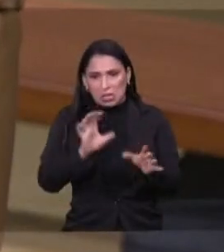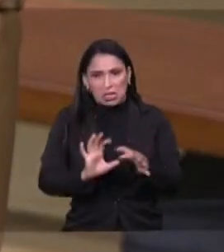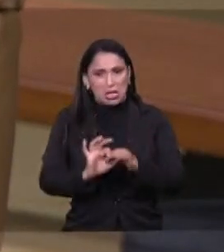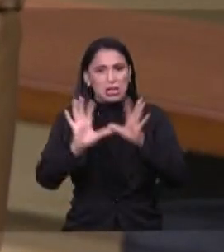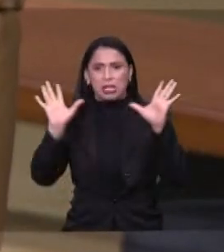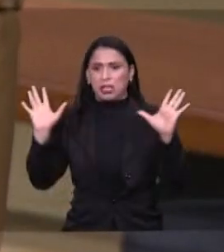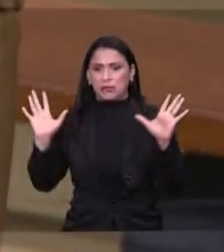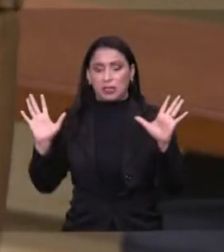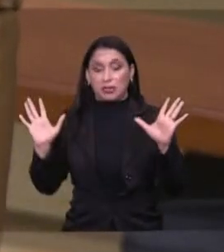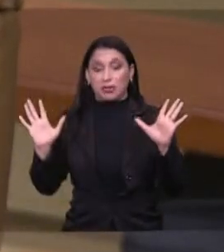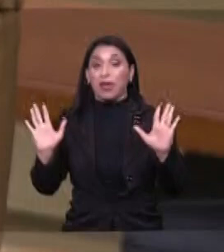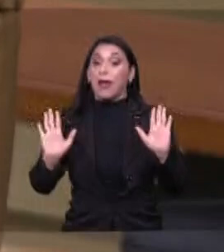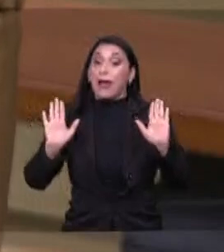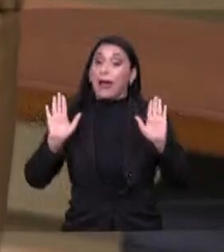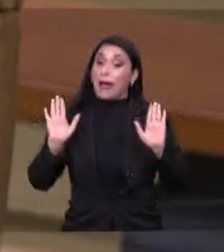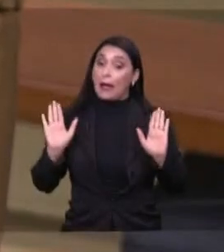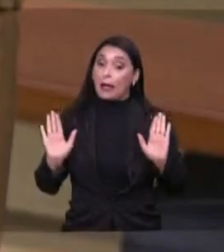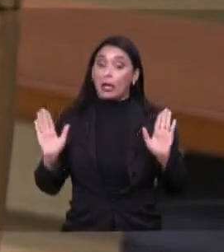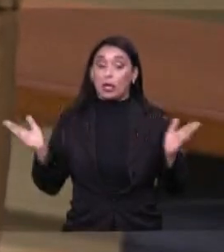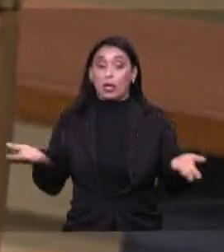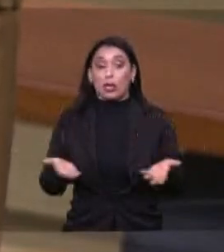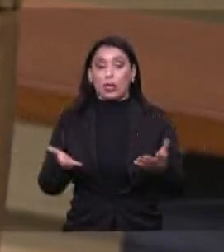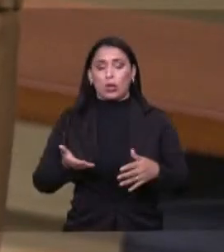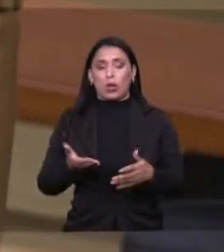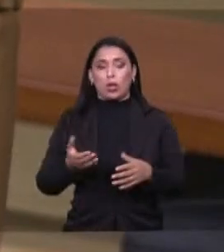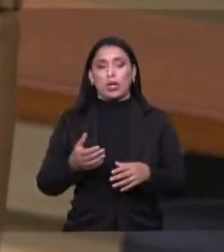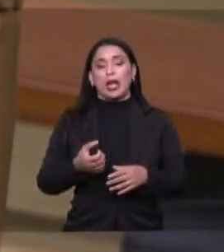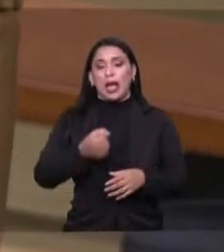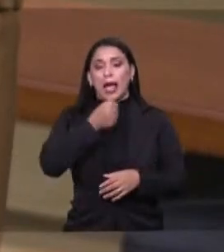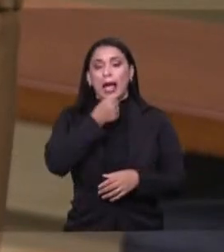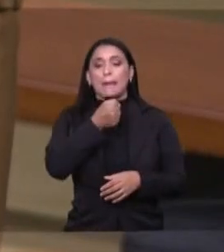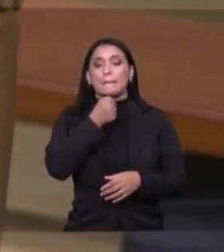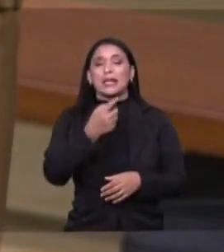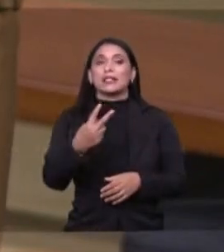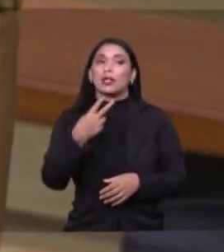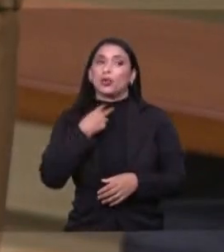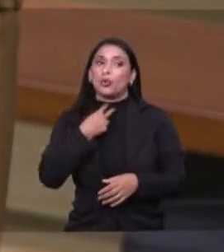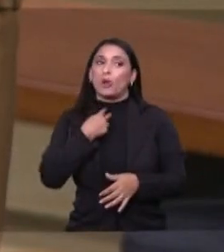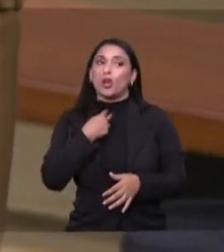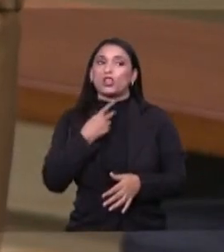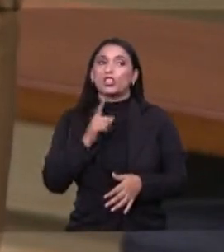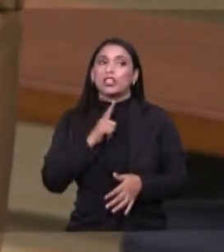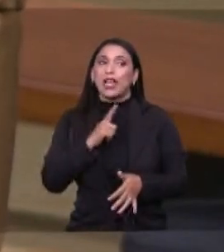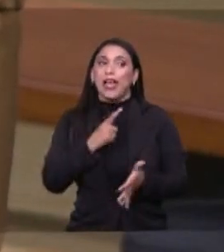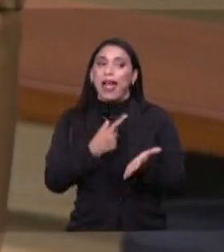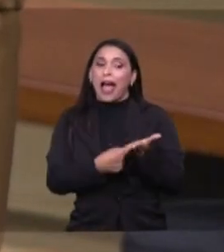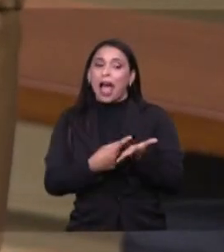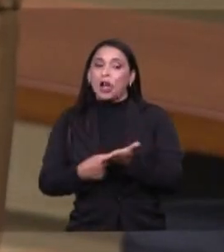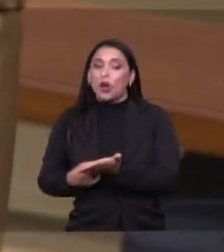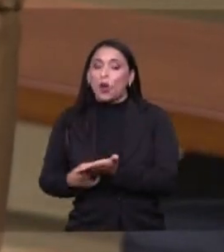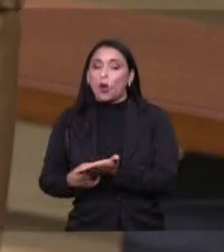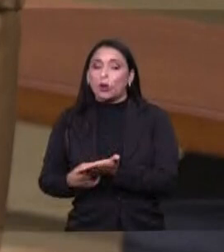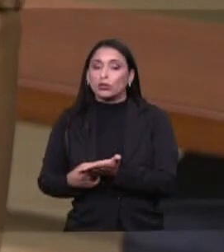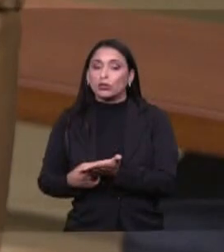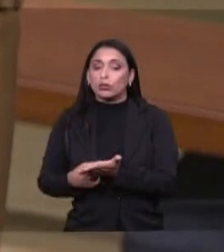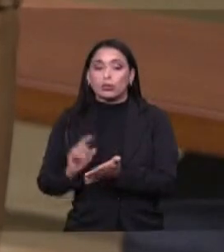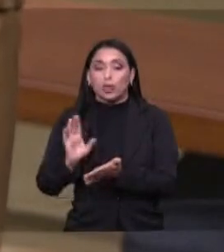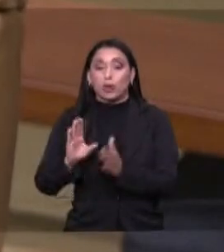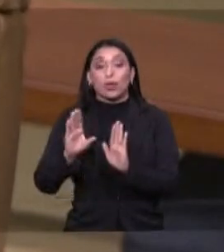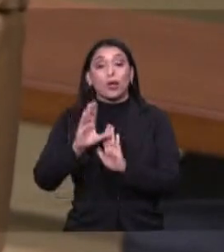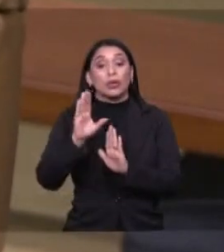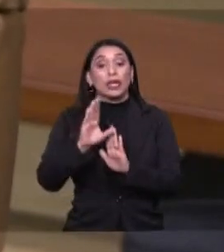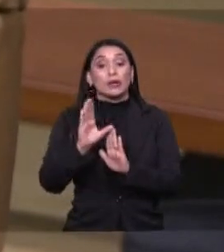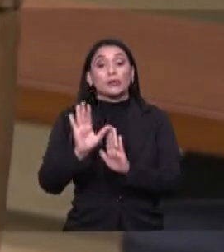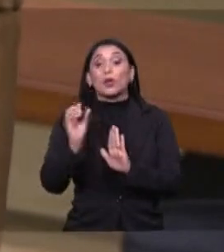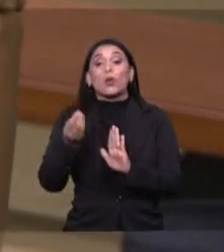que ela quiser. Agora, mas a imprensa não pode obter mediante acordo ou ajuste, que é o caput. Sim. E